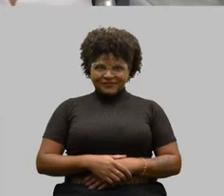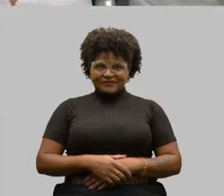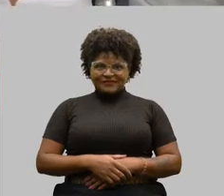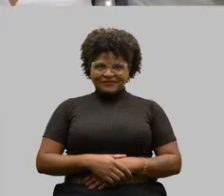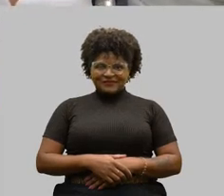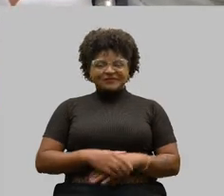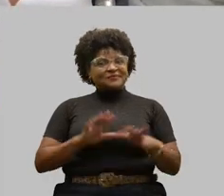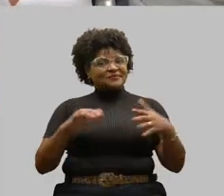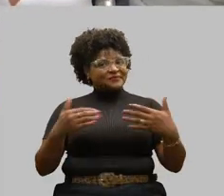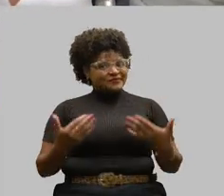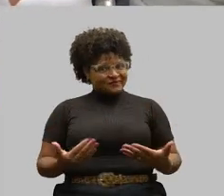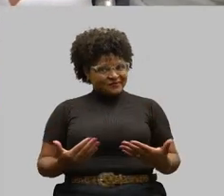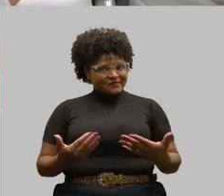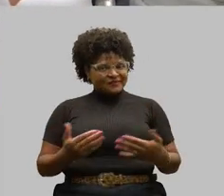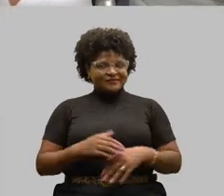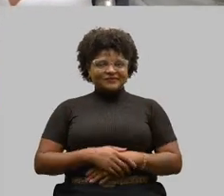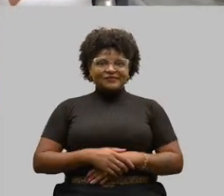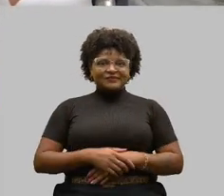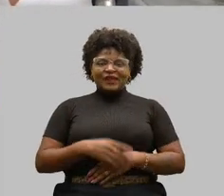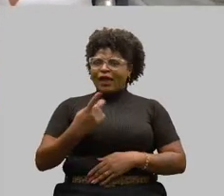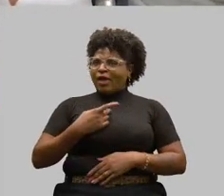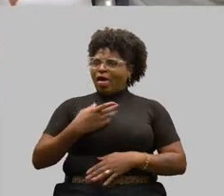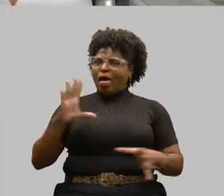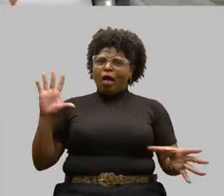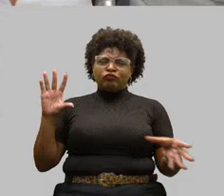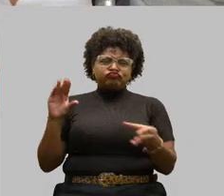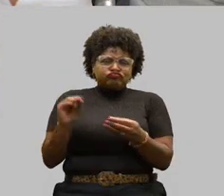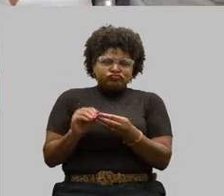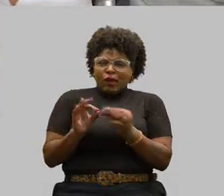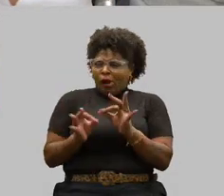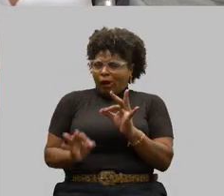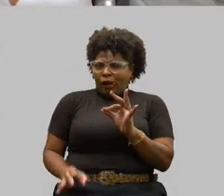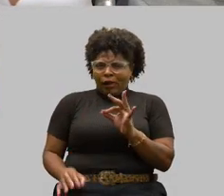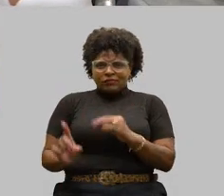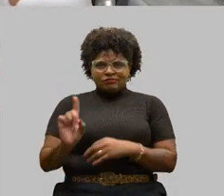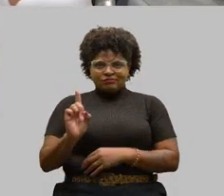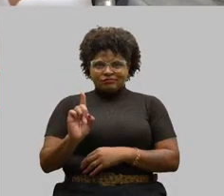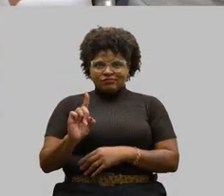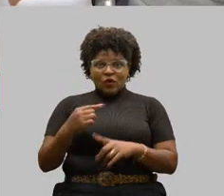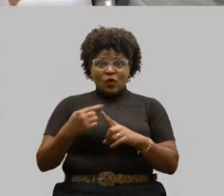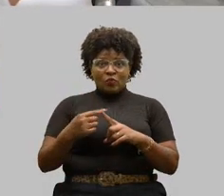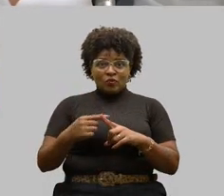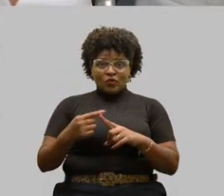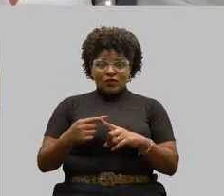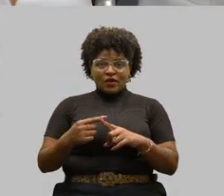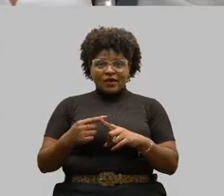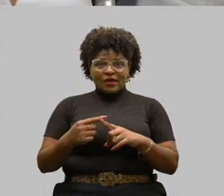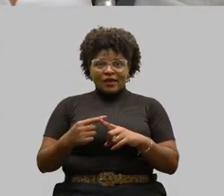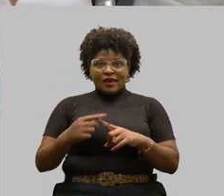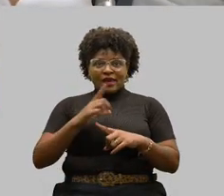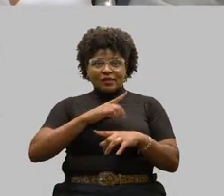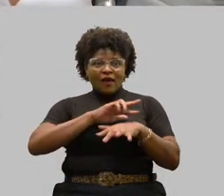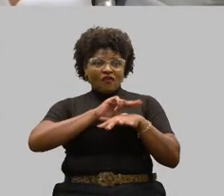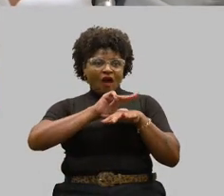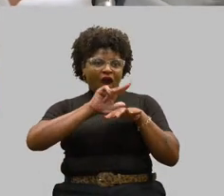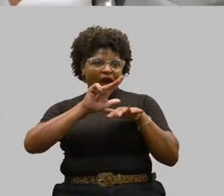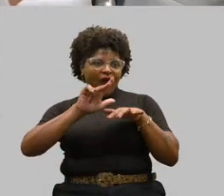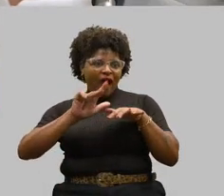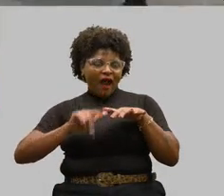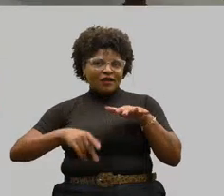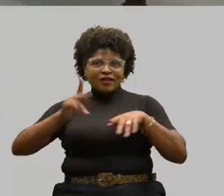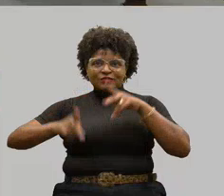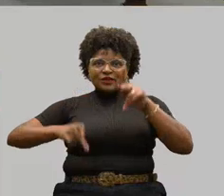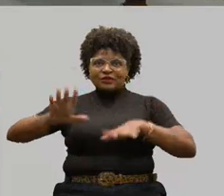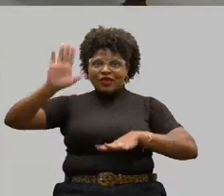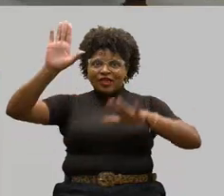muito bem você breve porque eu vi que nós estamos tendo muitas inscrições para falar e